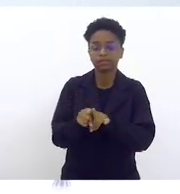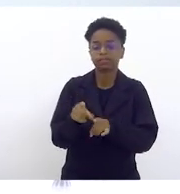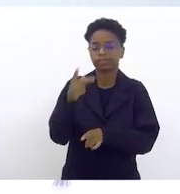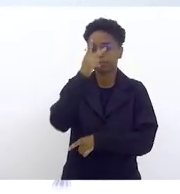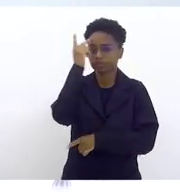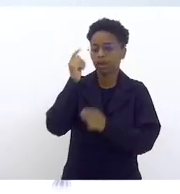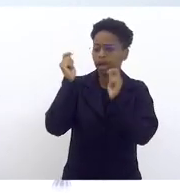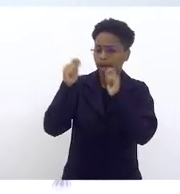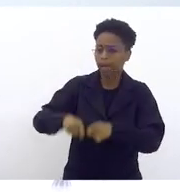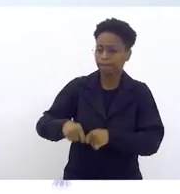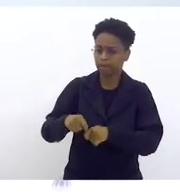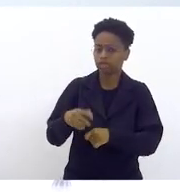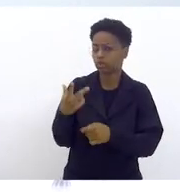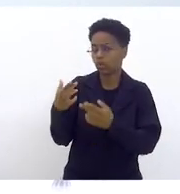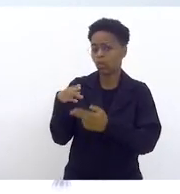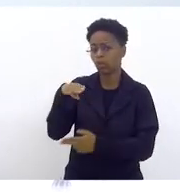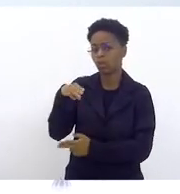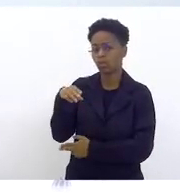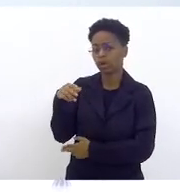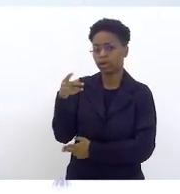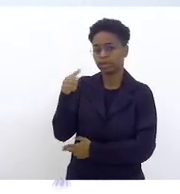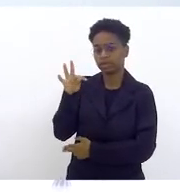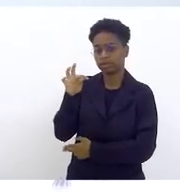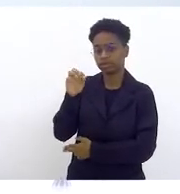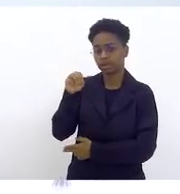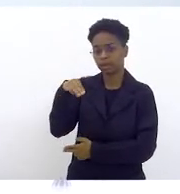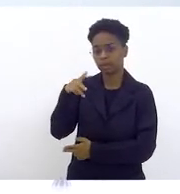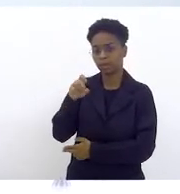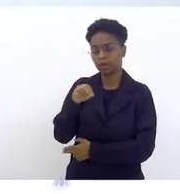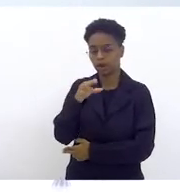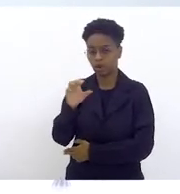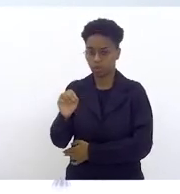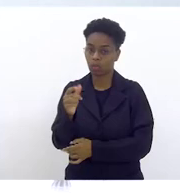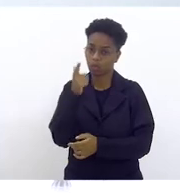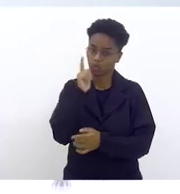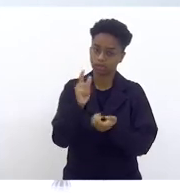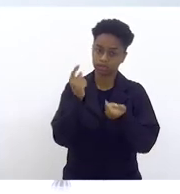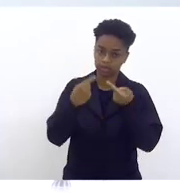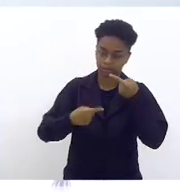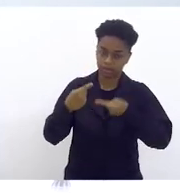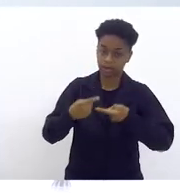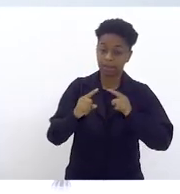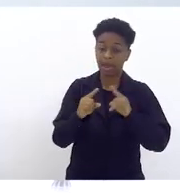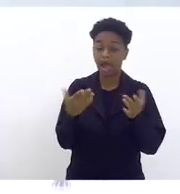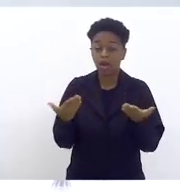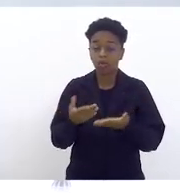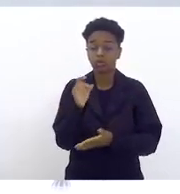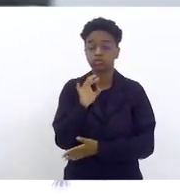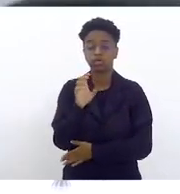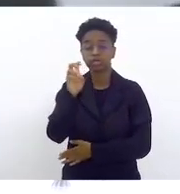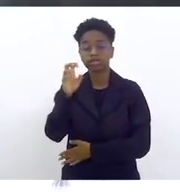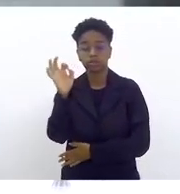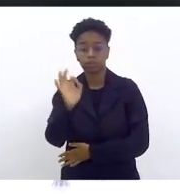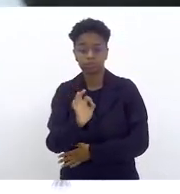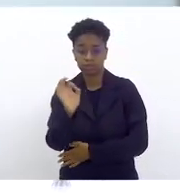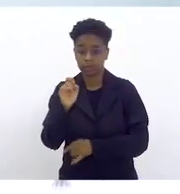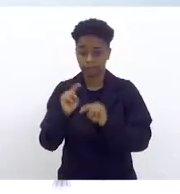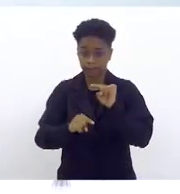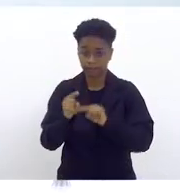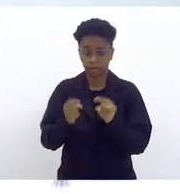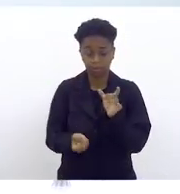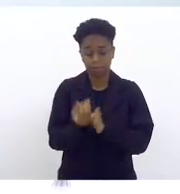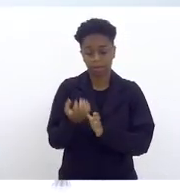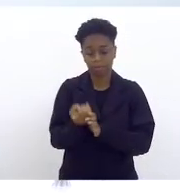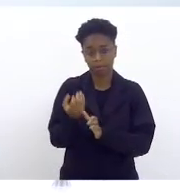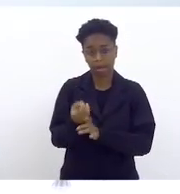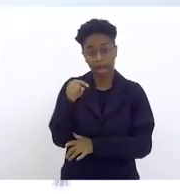para fazer esse debate foi falada que também né sobre que atualmente apenas 5% dos insumos são produzidos